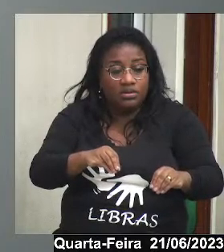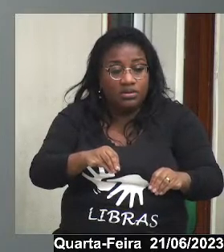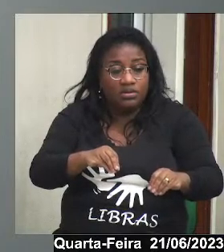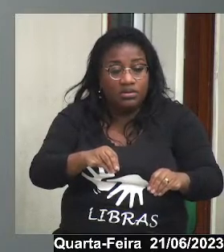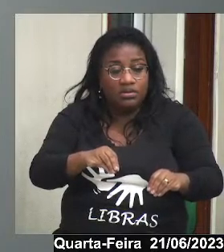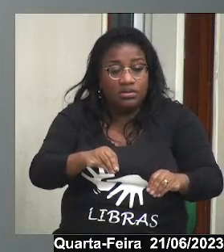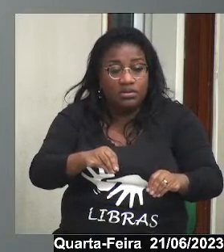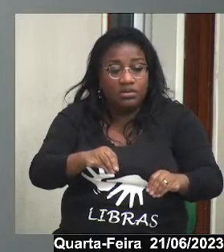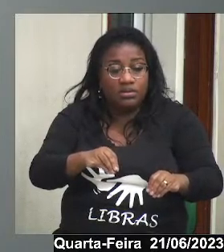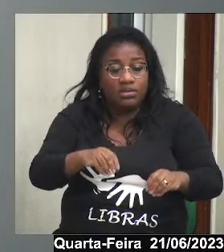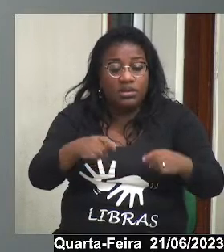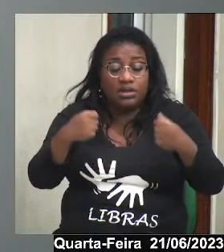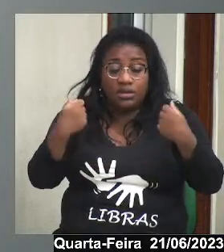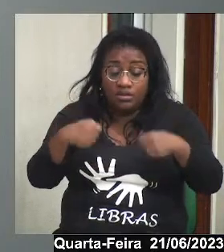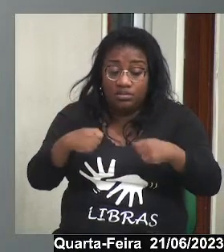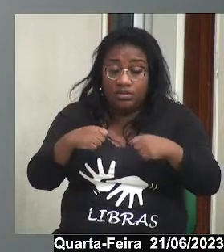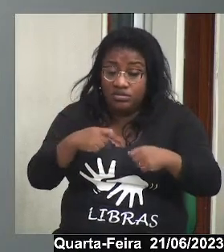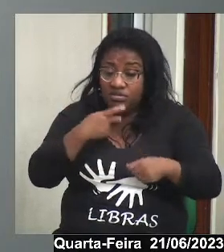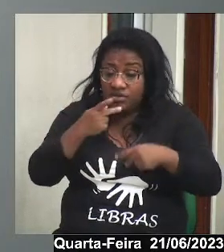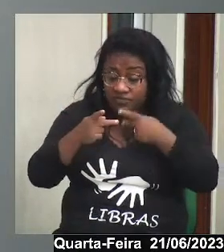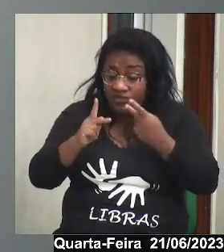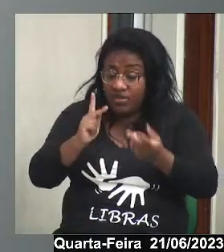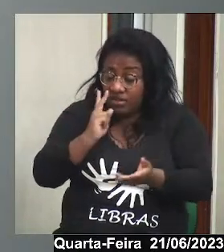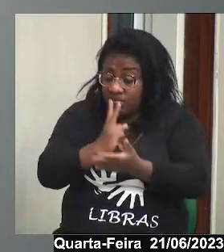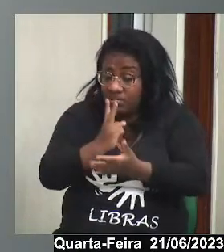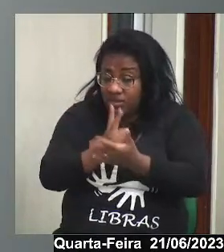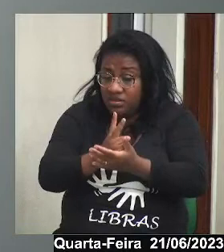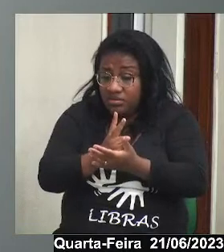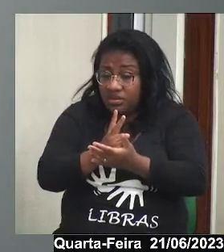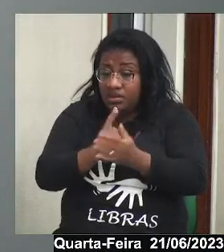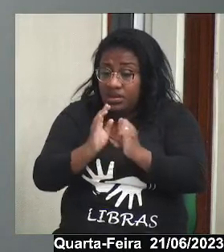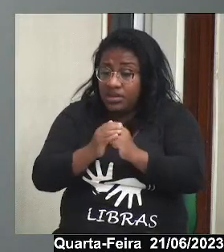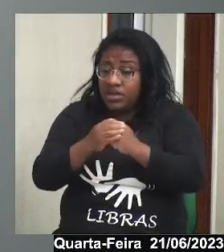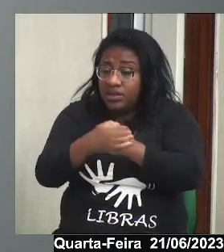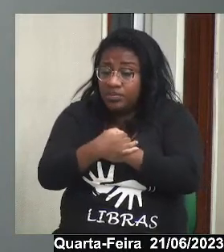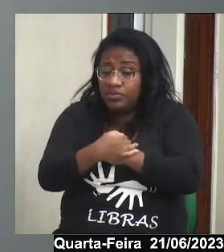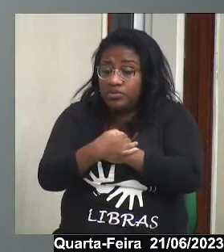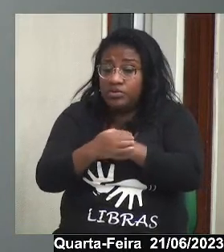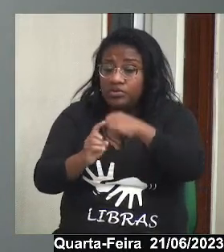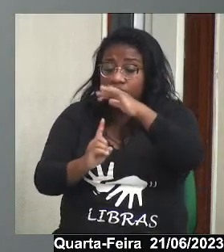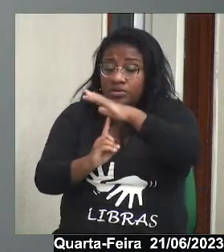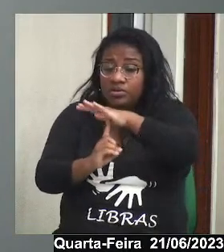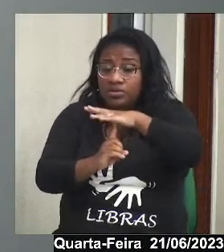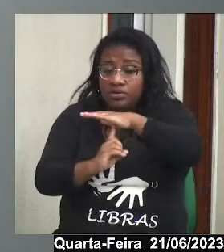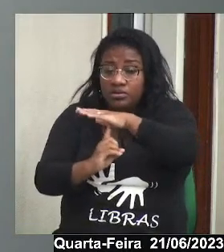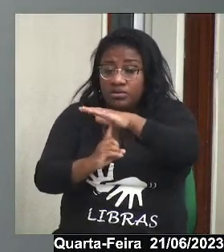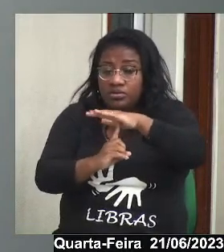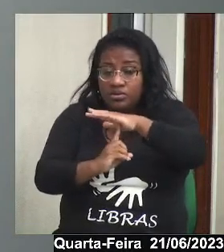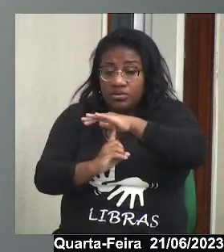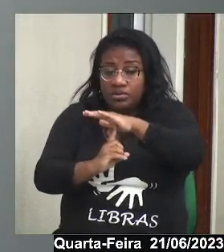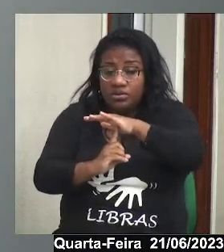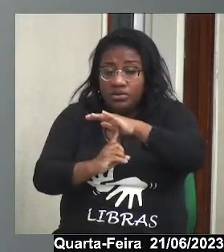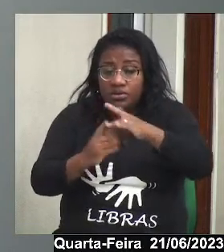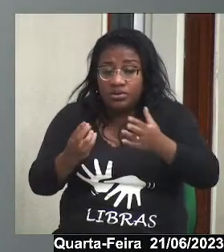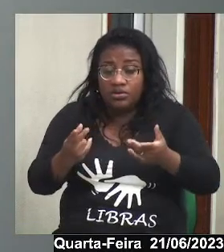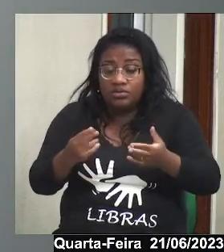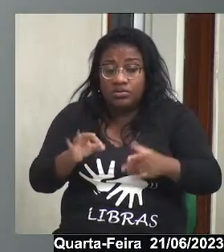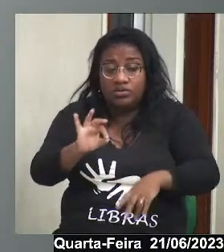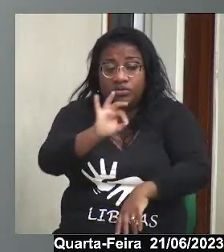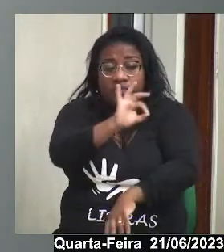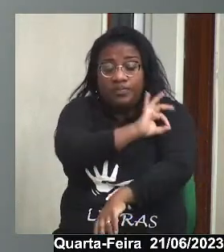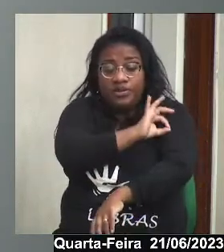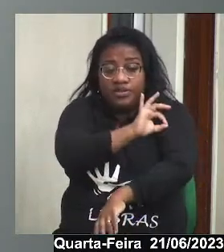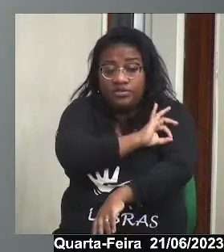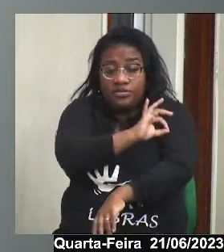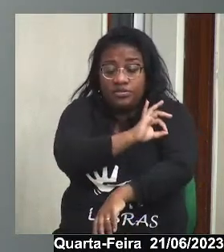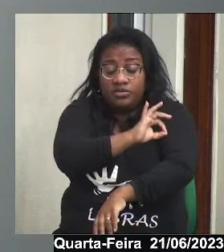não é mais do que a obrigação dele como vice-prefeito da cidade, que tem que proteger a feira, não atacar, como fez o presidente da Câmara